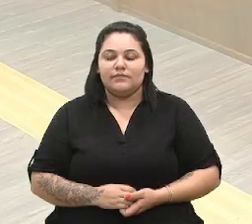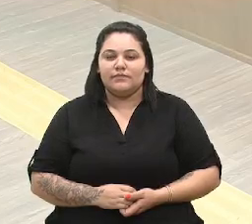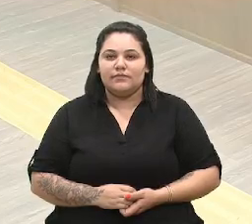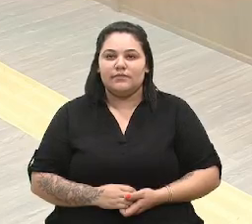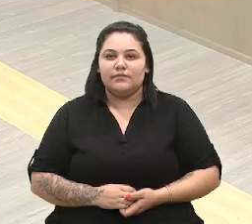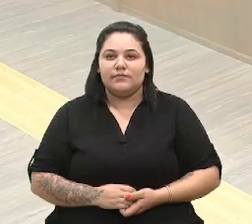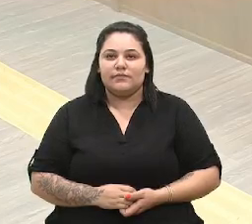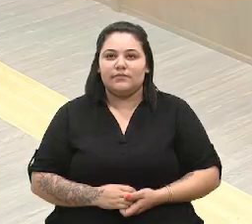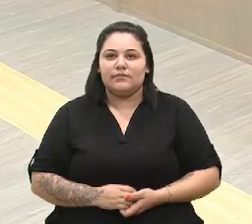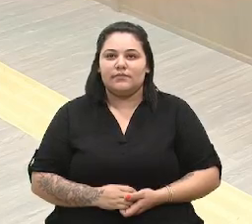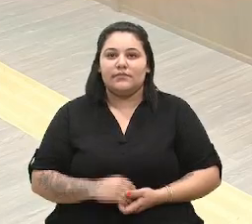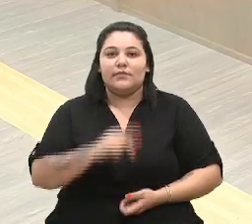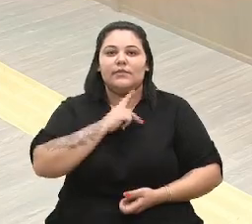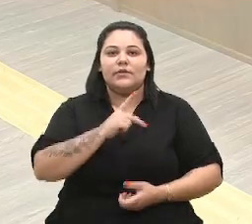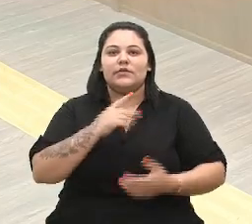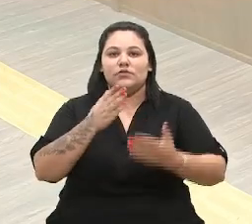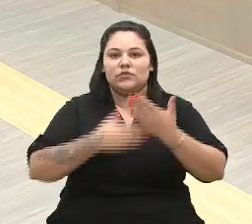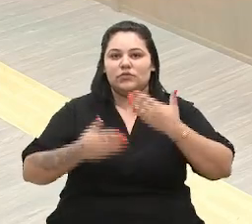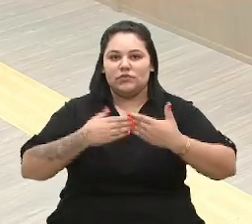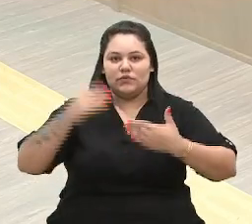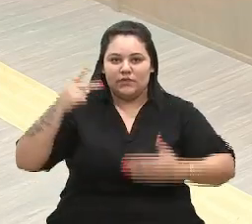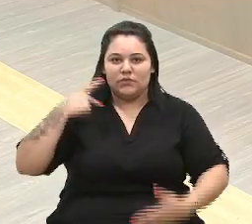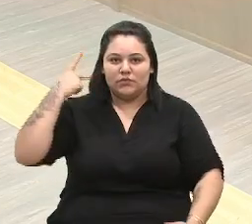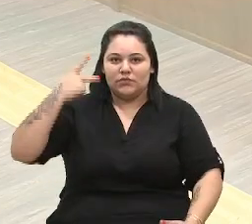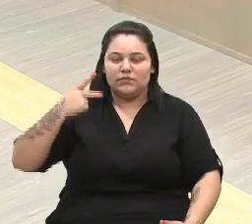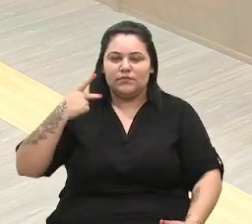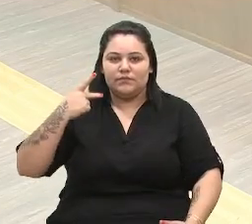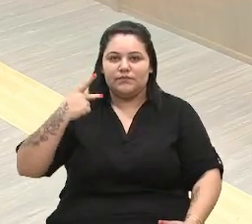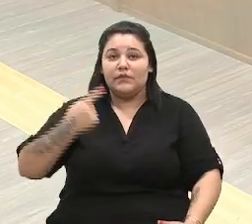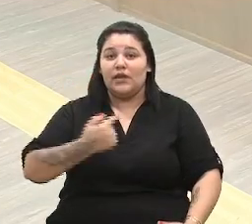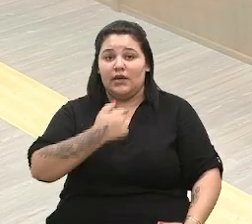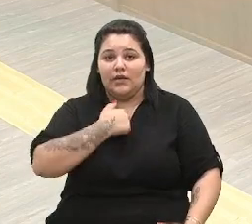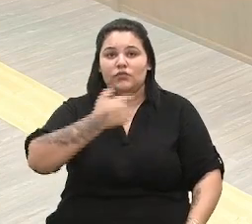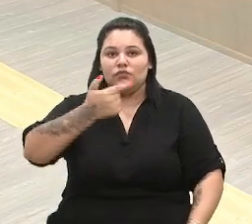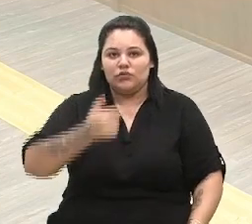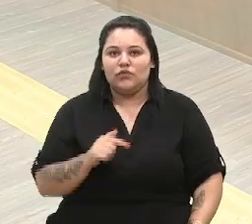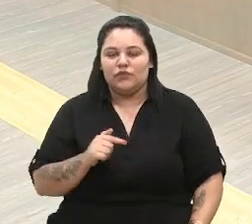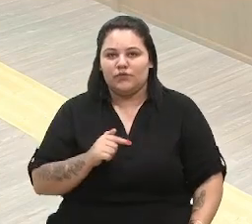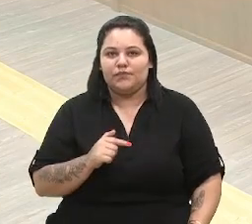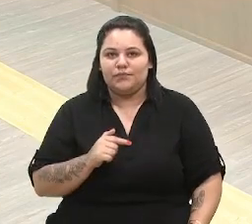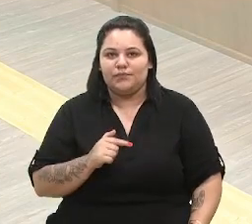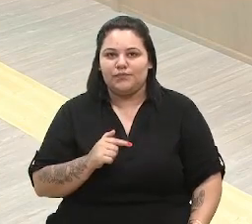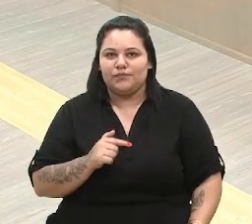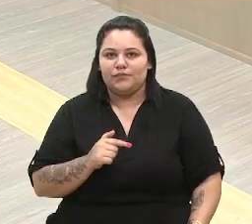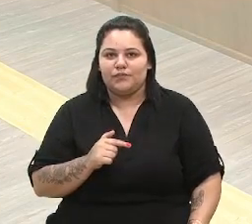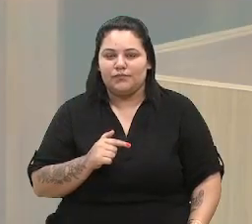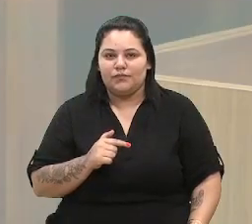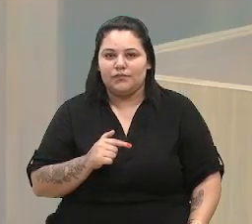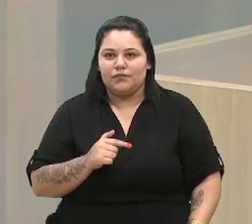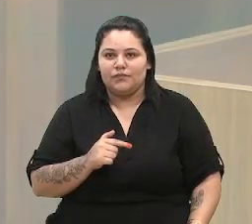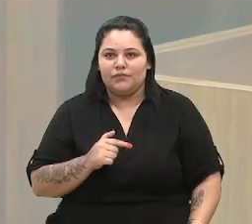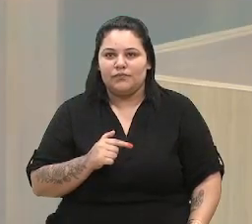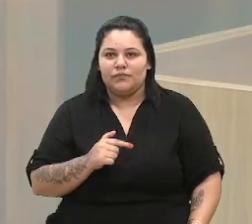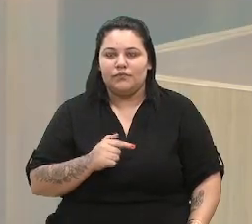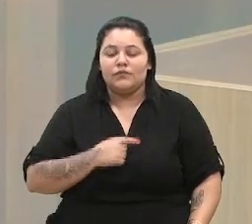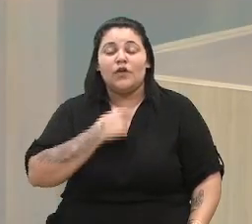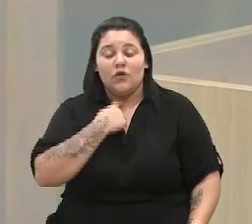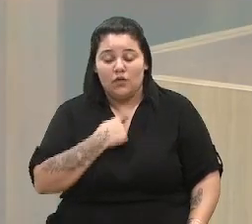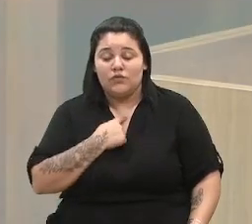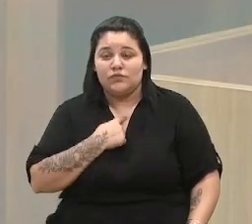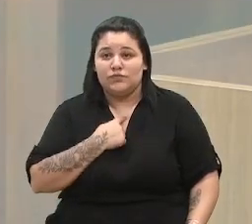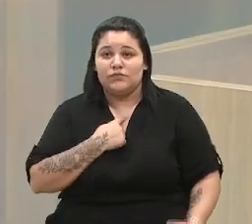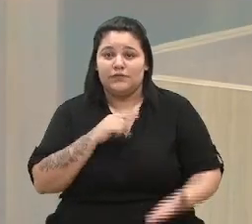Senhor presidente, senhoras e senhores vereadores, eu, mais uma vez aqui, como eu gosto da transparência para quem